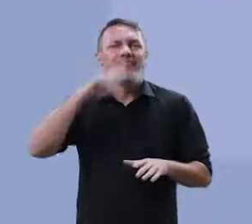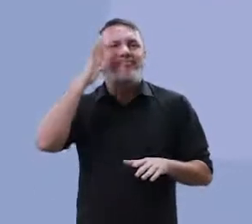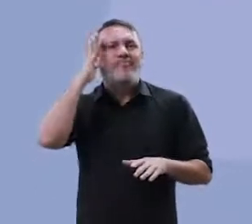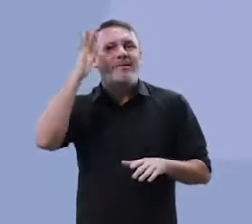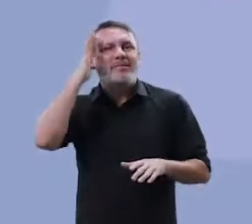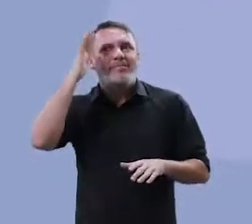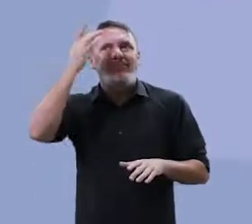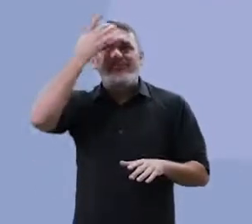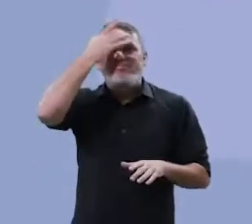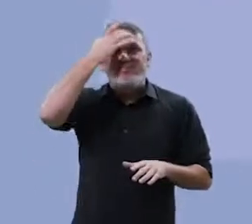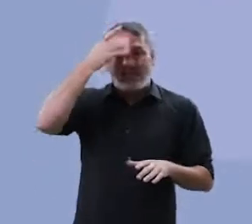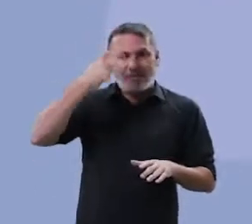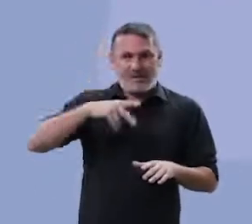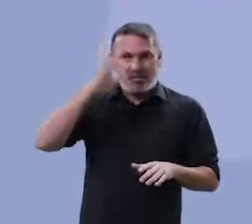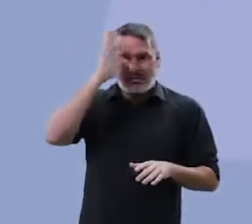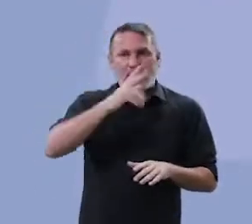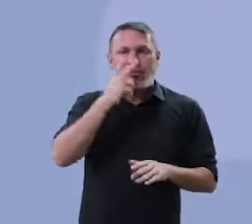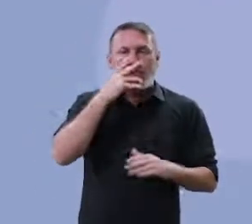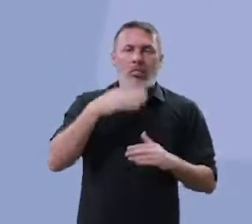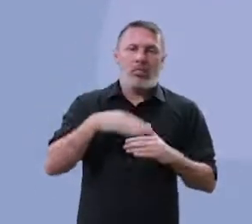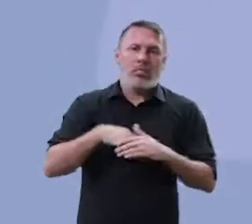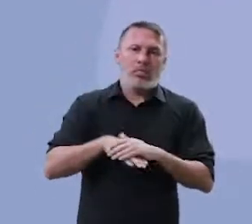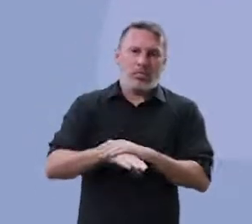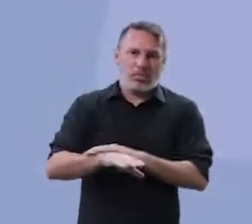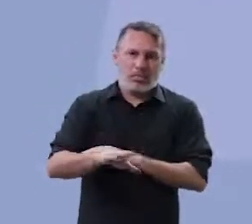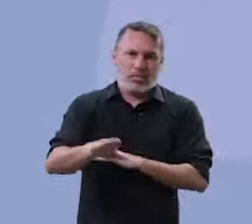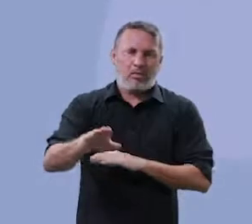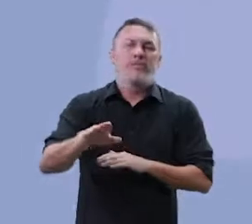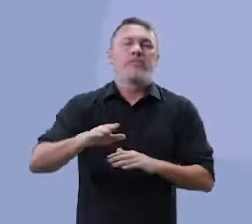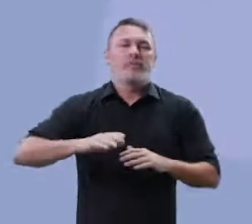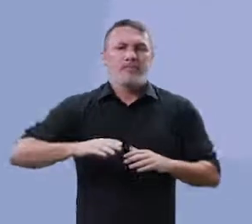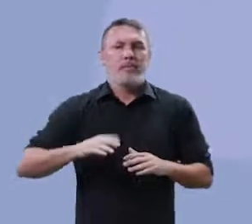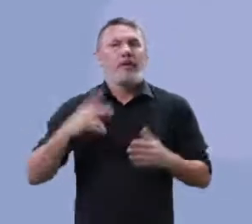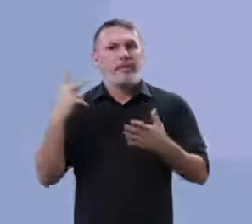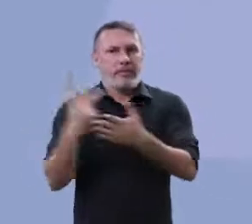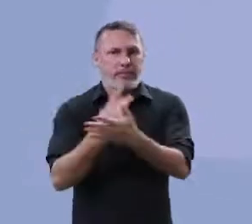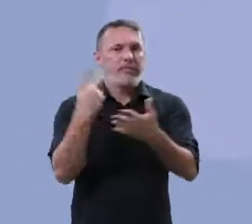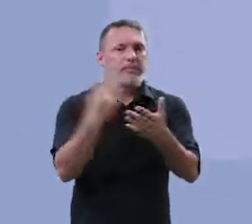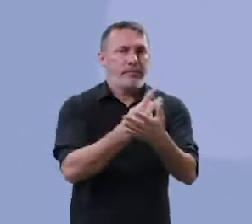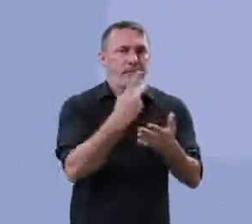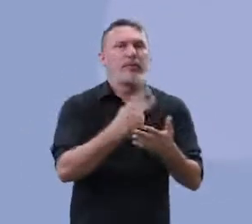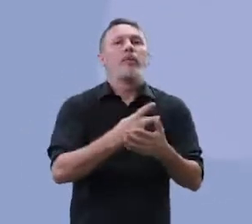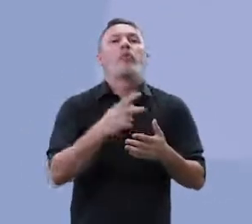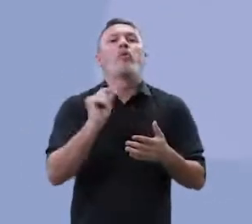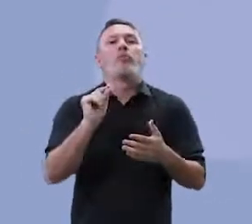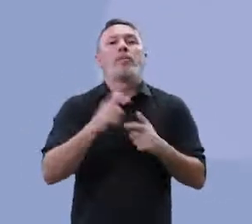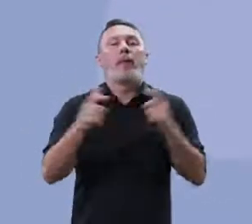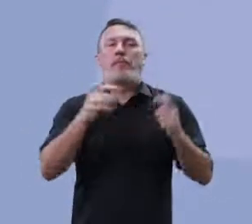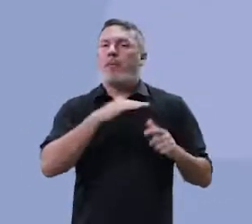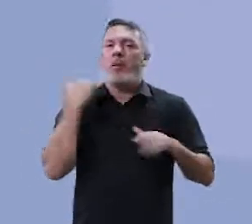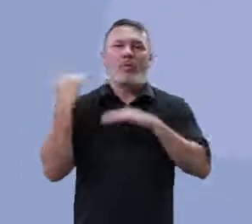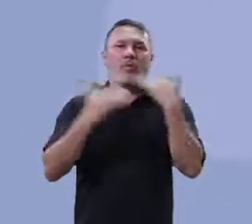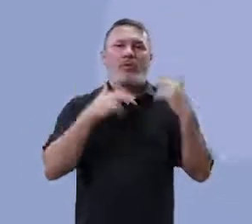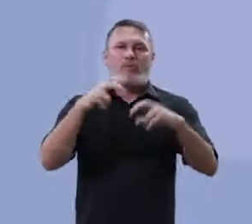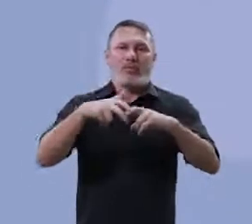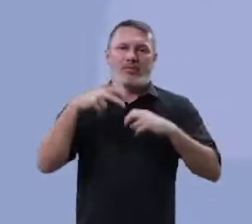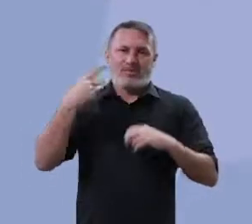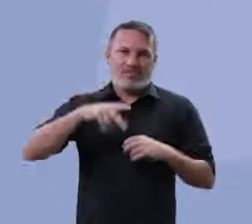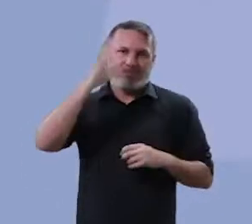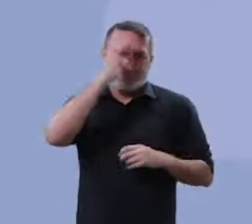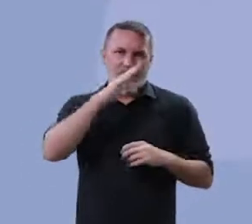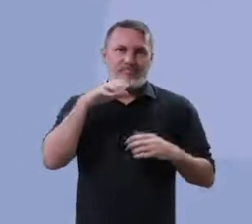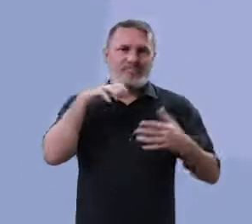esse pensamento do brasileiro vai matando muita gente. Muitas pessoas vítimas do